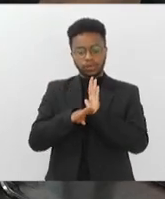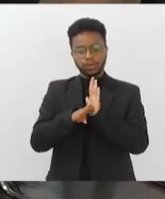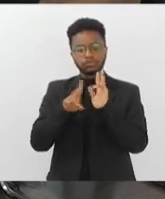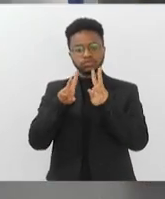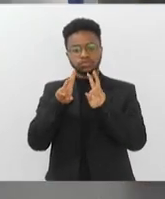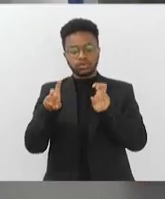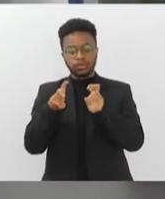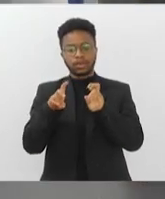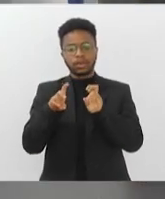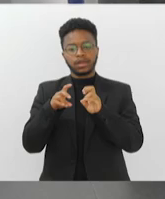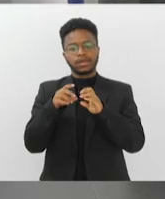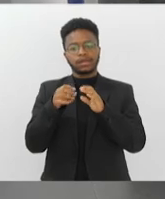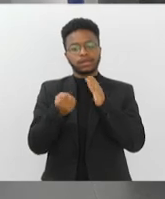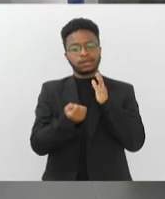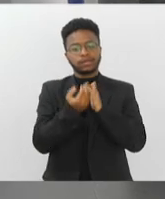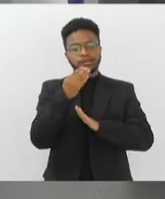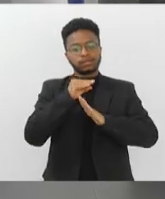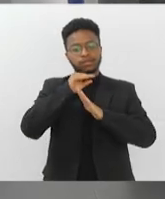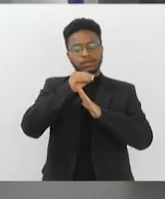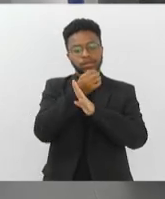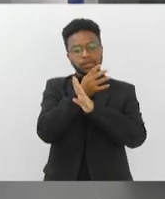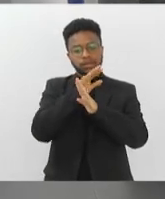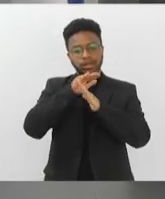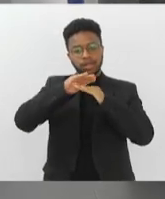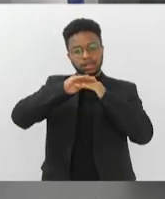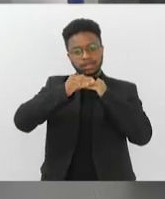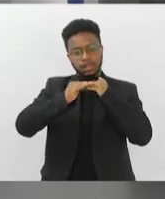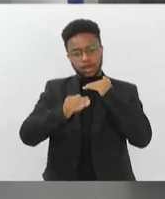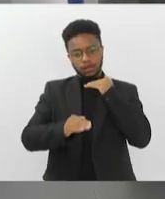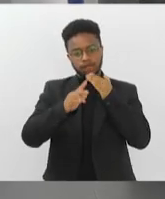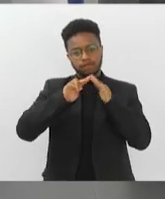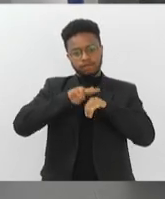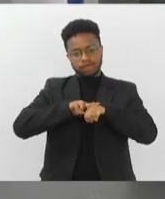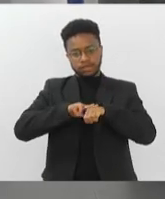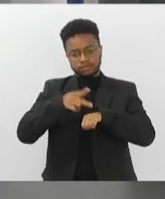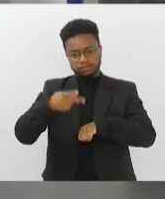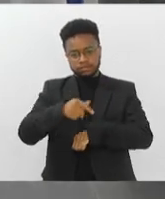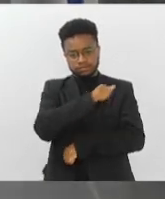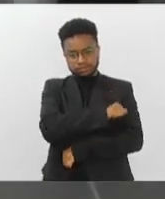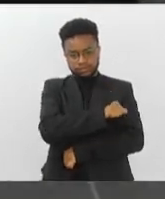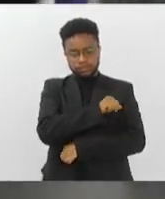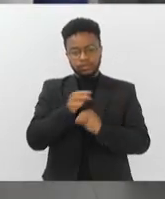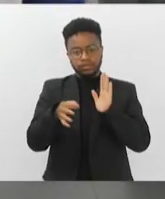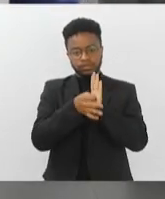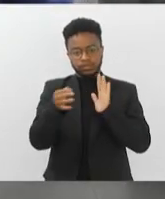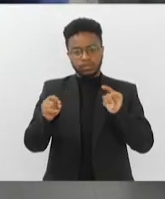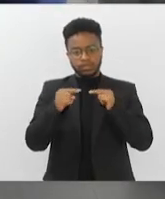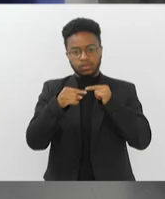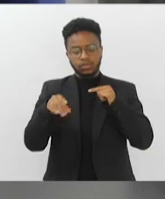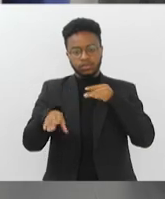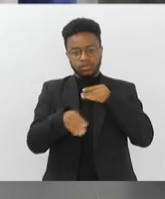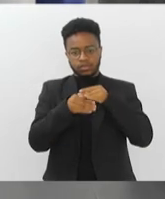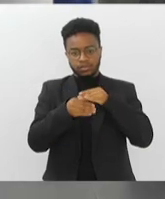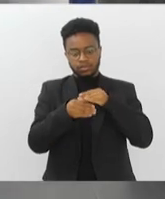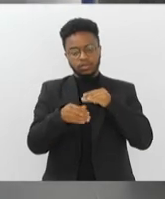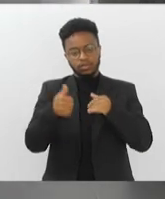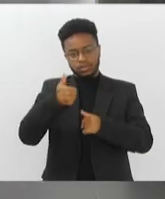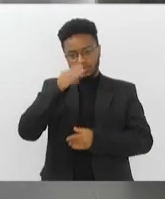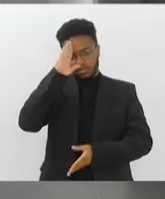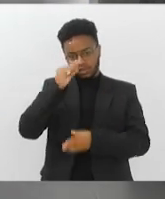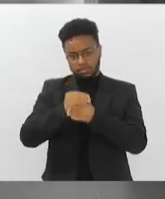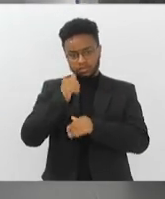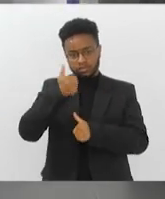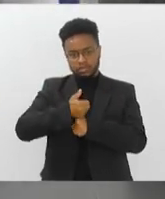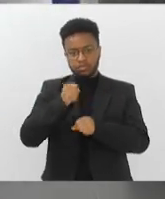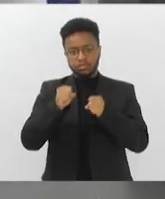telhados verdes nos municípios do Estado do Rio de Janeiro e da outras providências. O parecer é favorável à emenda 1, concluindo por substitutivo. Em